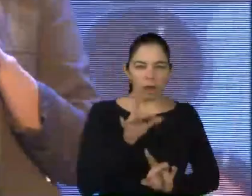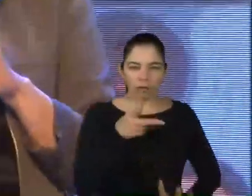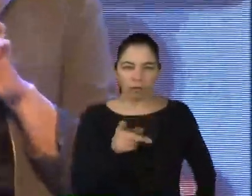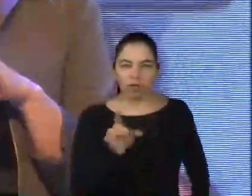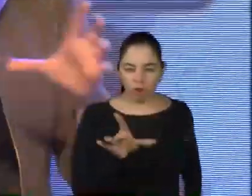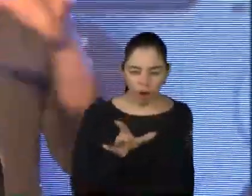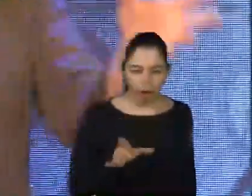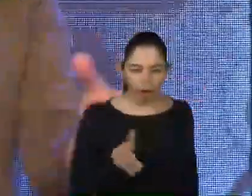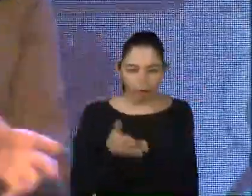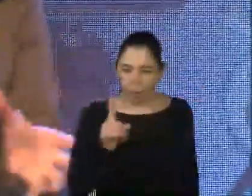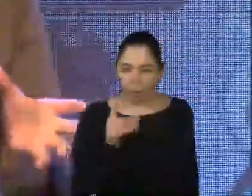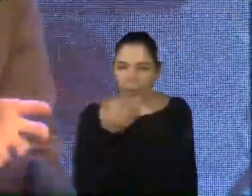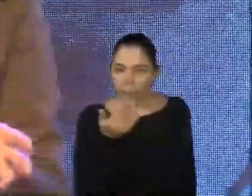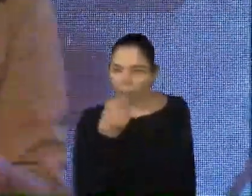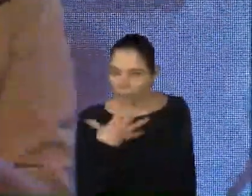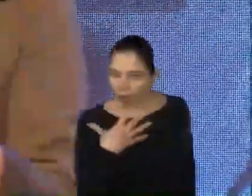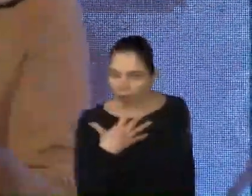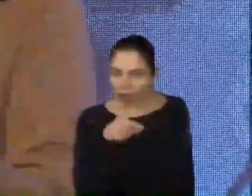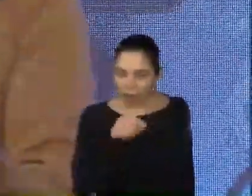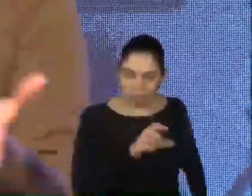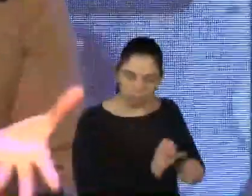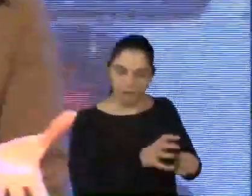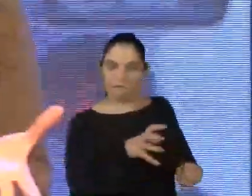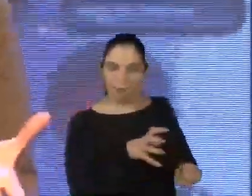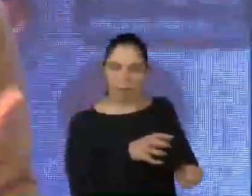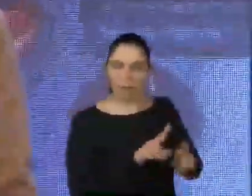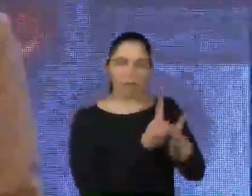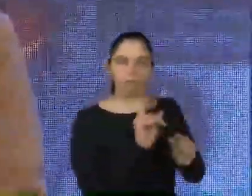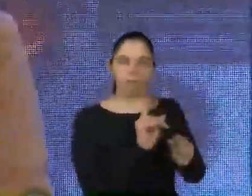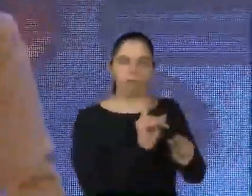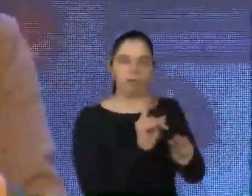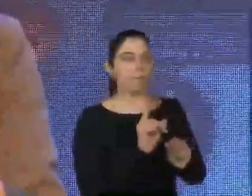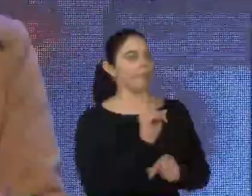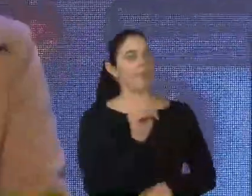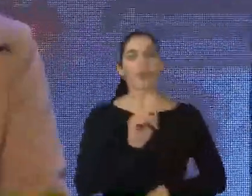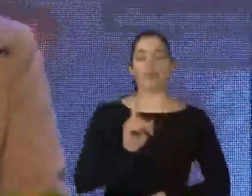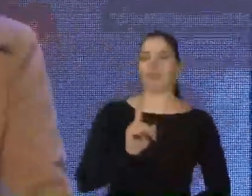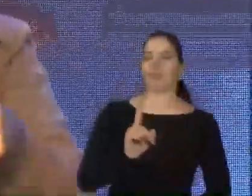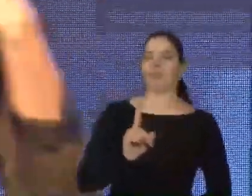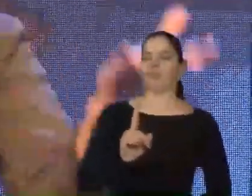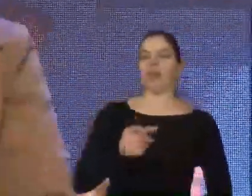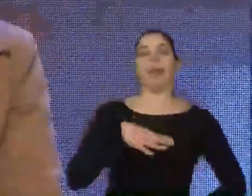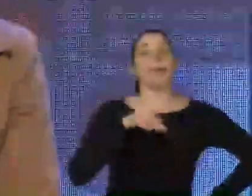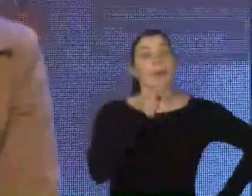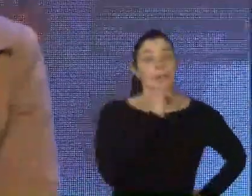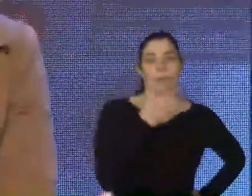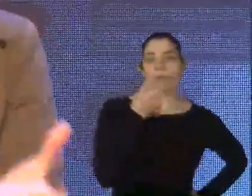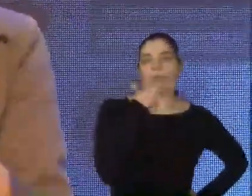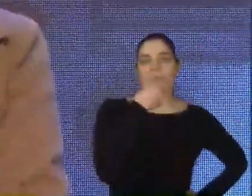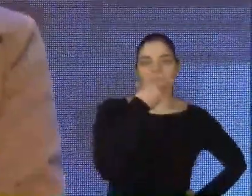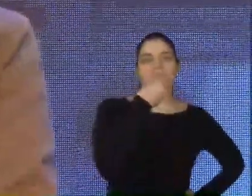fato de você não comer bem que acaba gerando isso? Não. O fato de, por exemplo, tomar muito